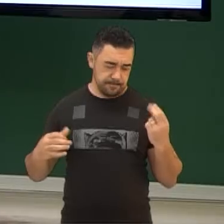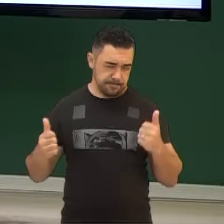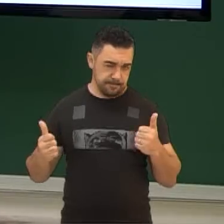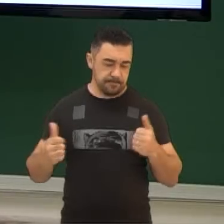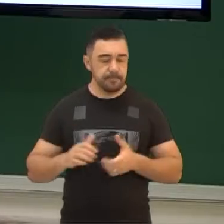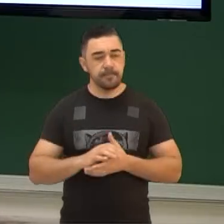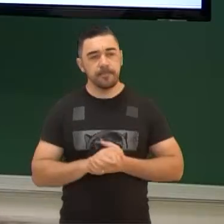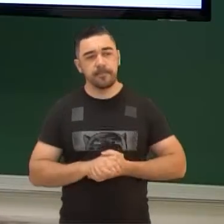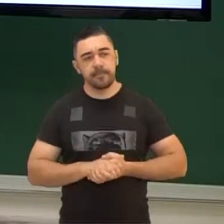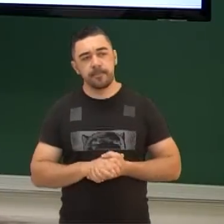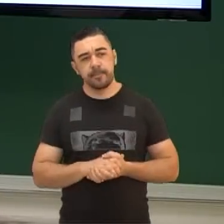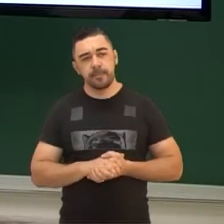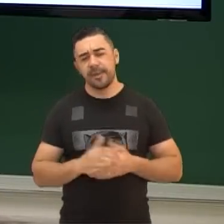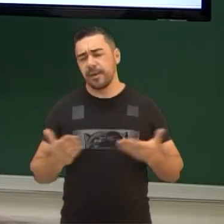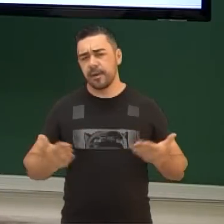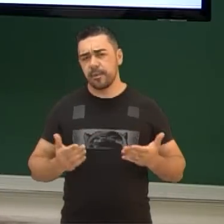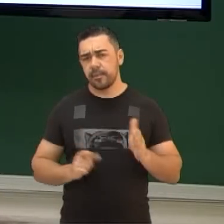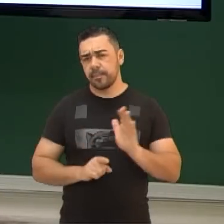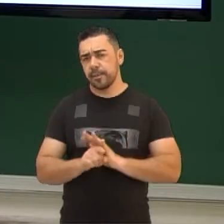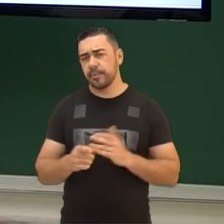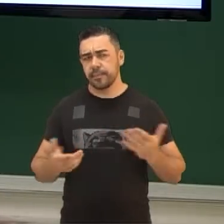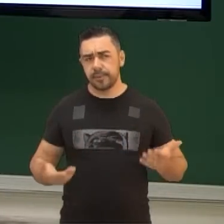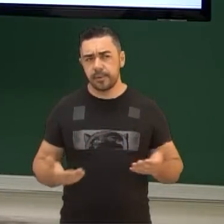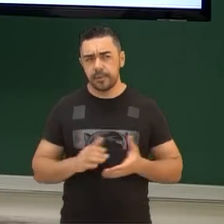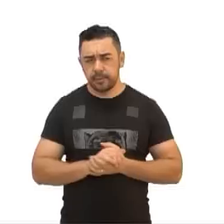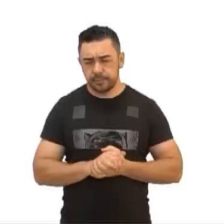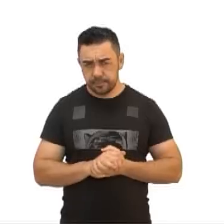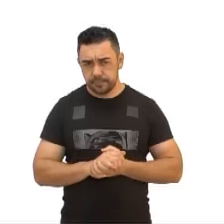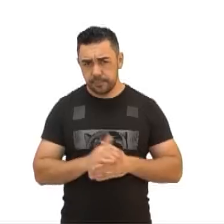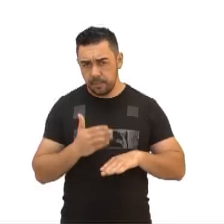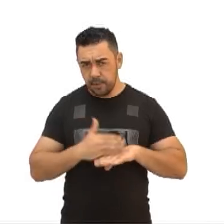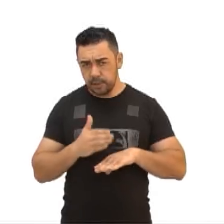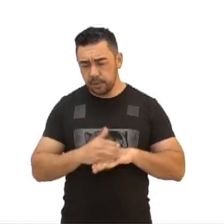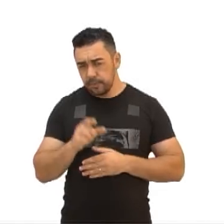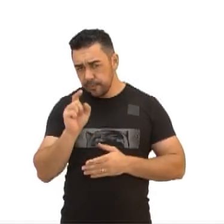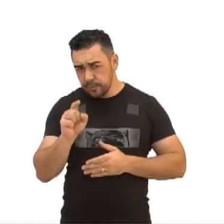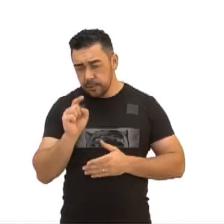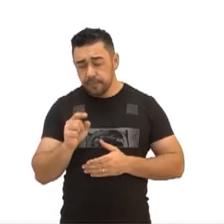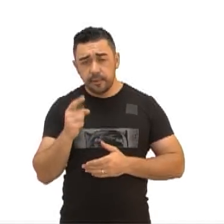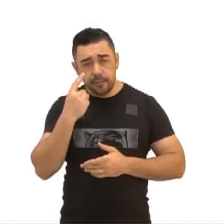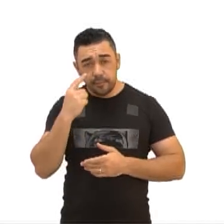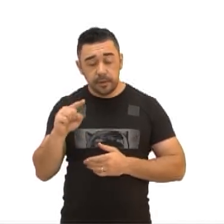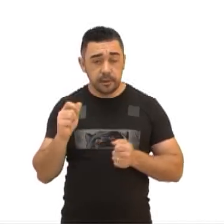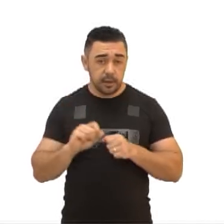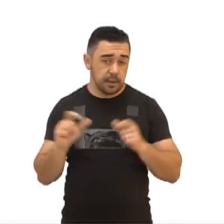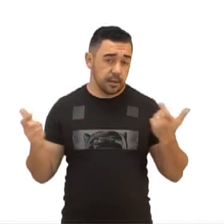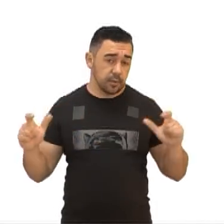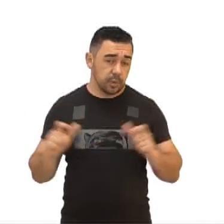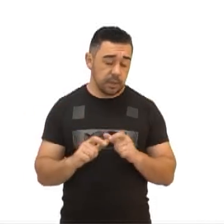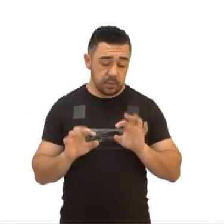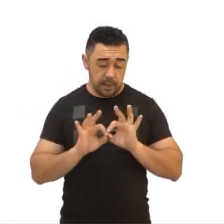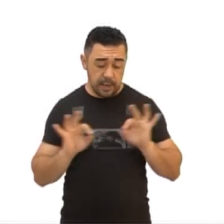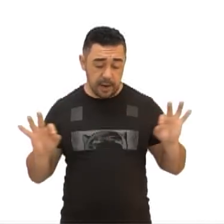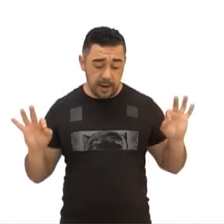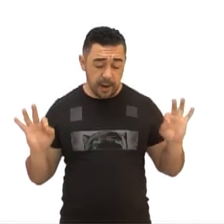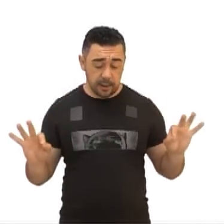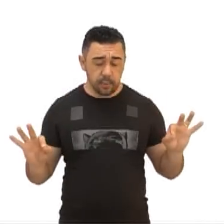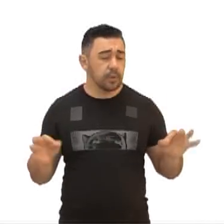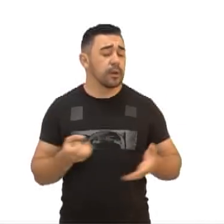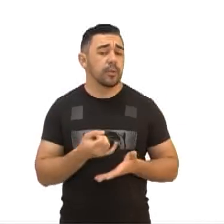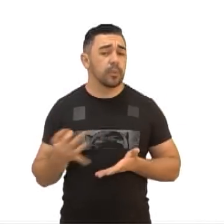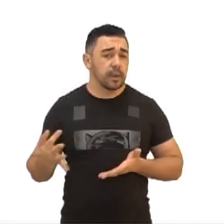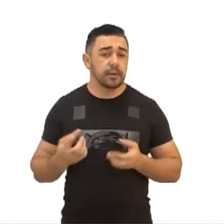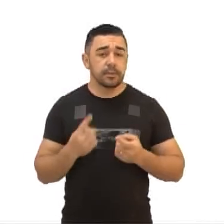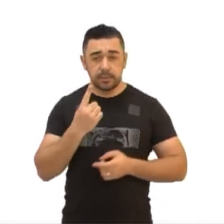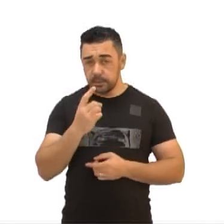Beleza? E agora aqui, pessoal, olha só, agora é com você. Realize a redução da medida da largura da quadra